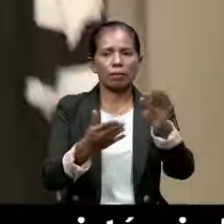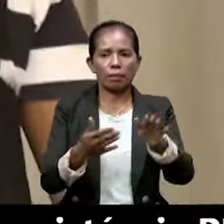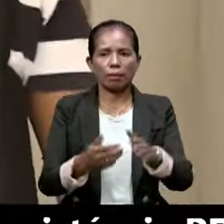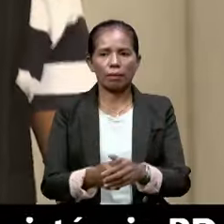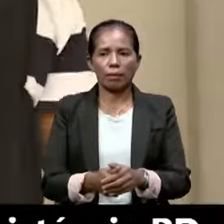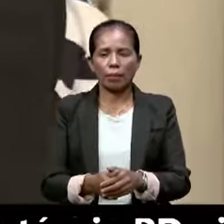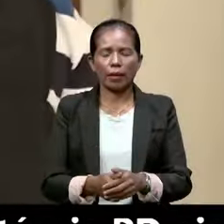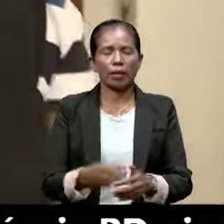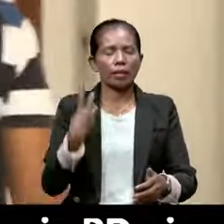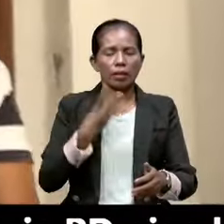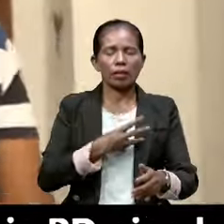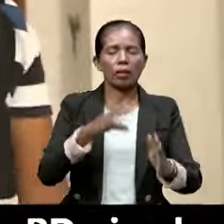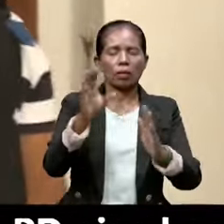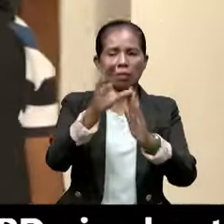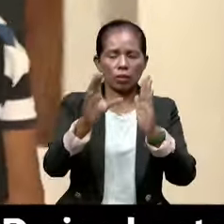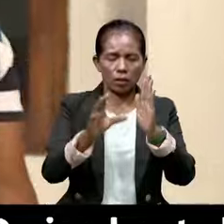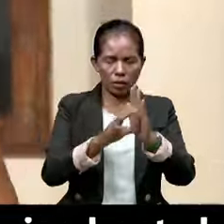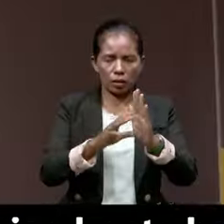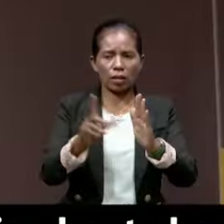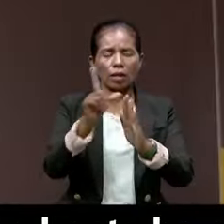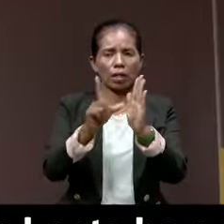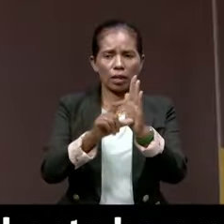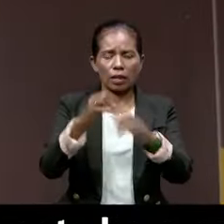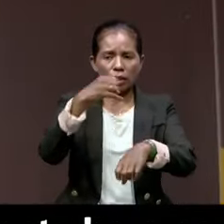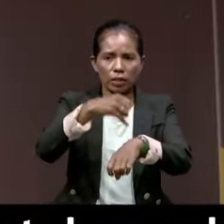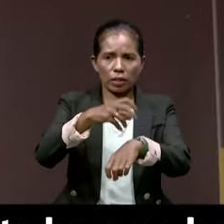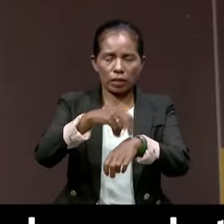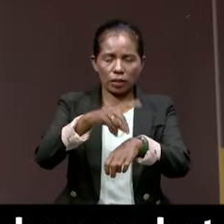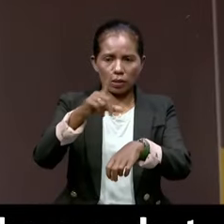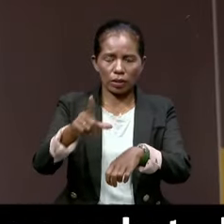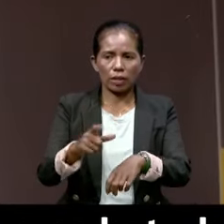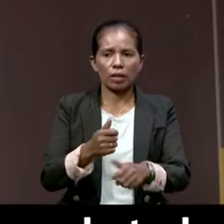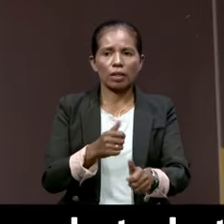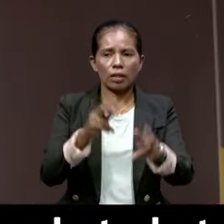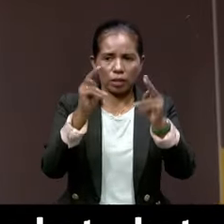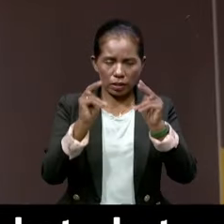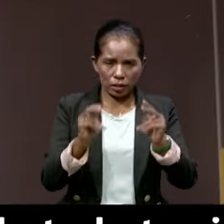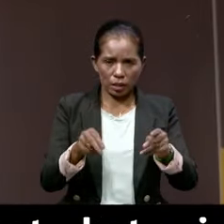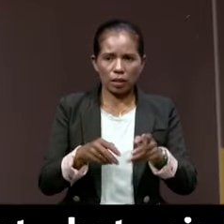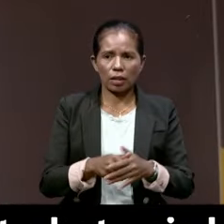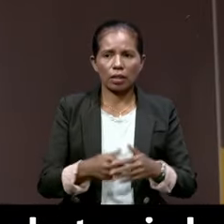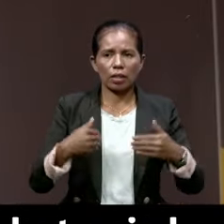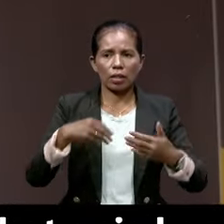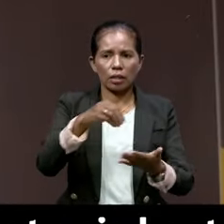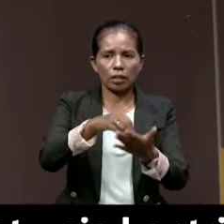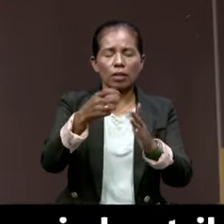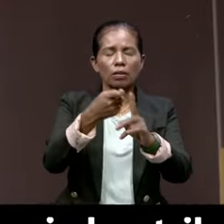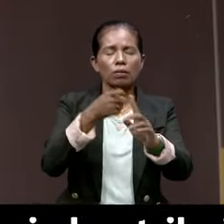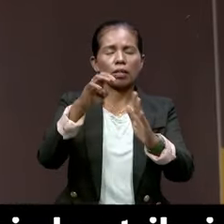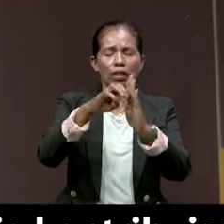que a comunicação, tu ir lei internacional, tem que será, e a garantia o seu estado de